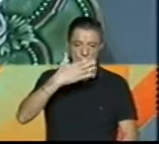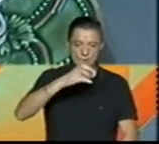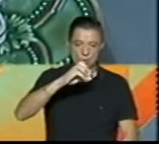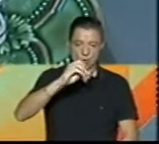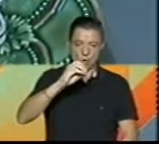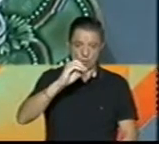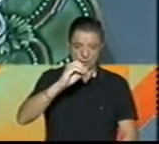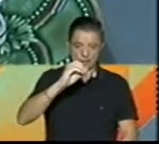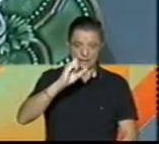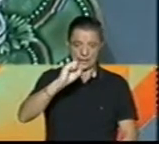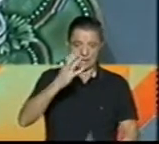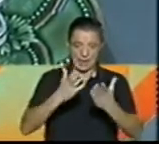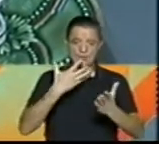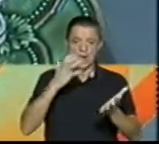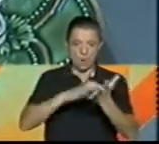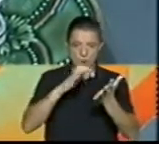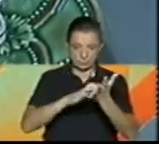arroz carolino, ou IOI,